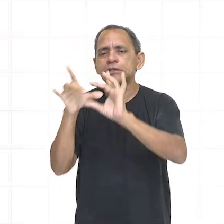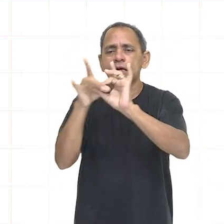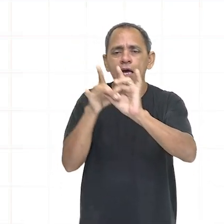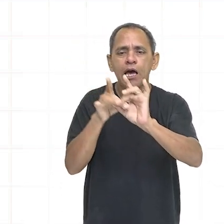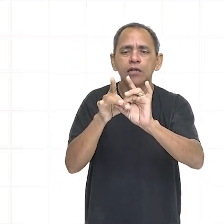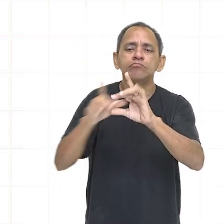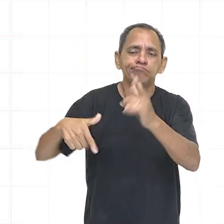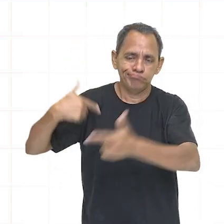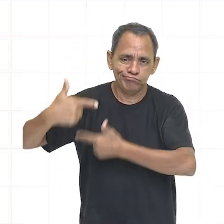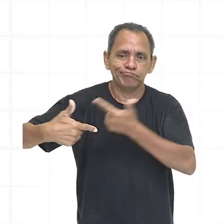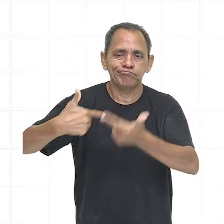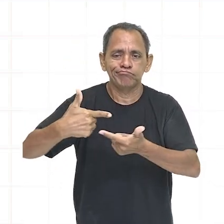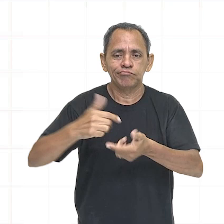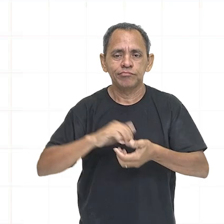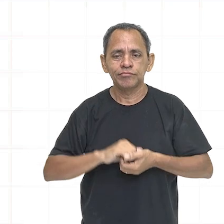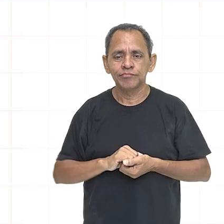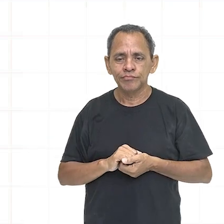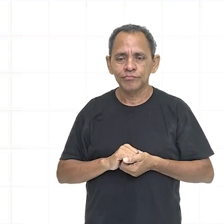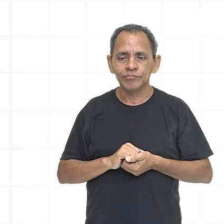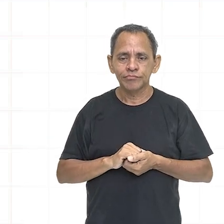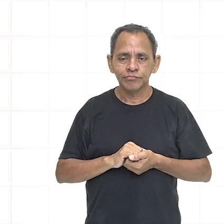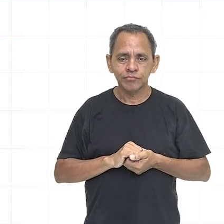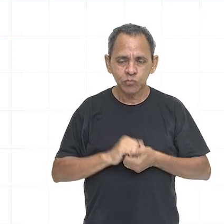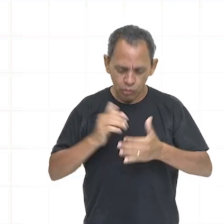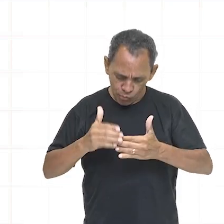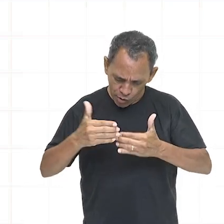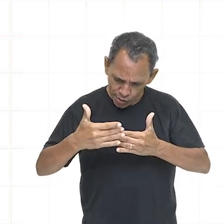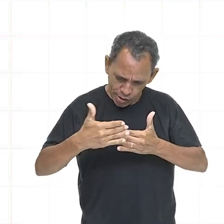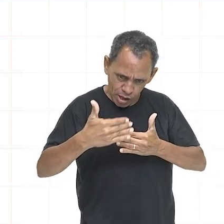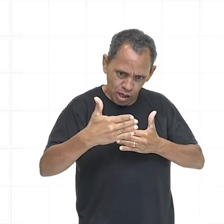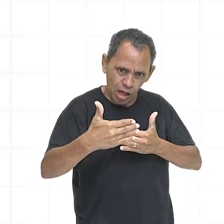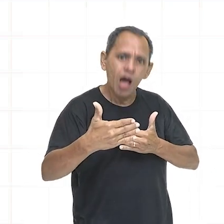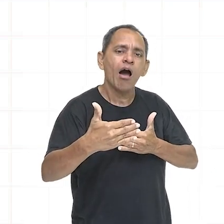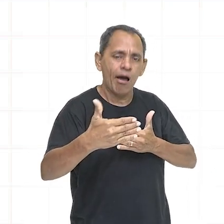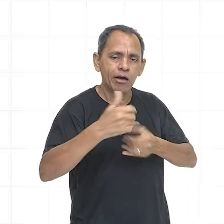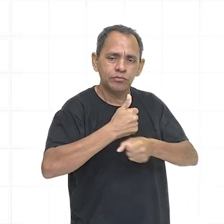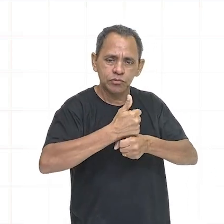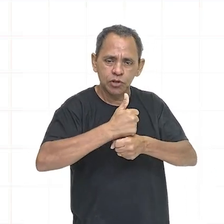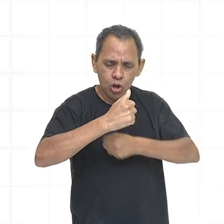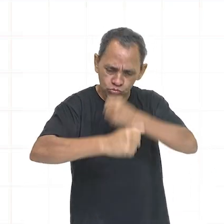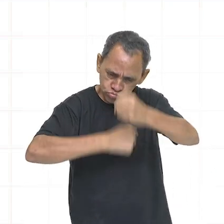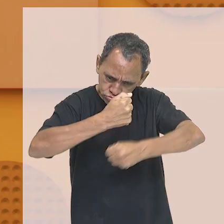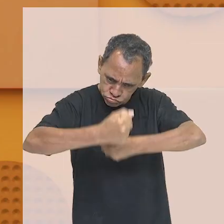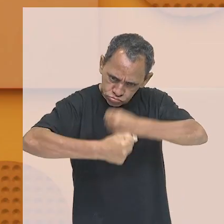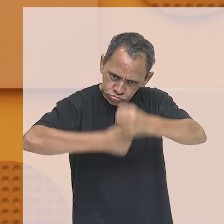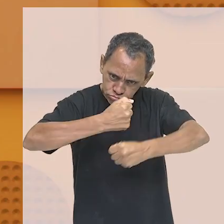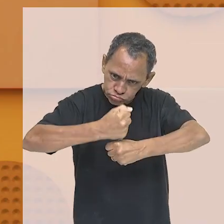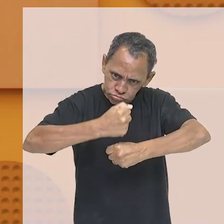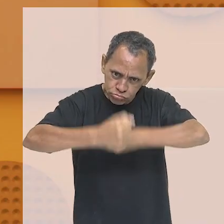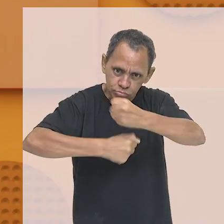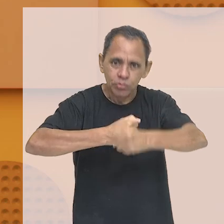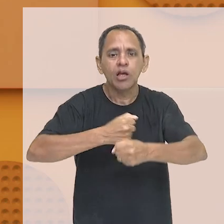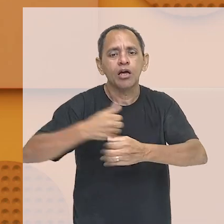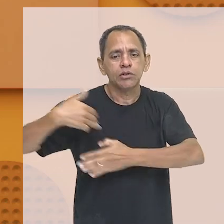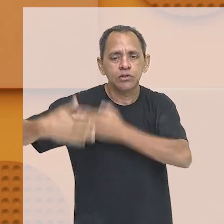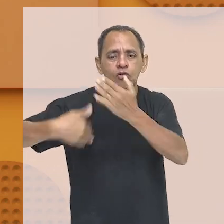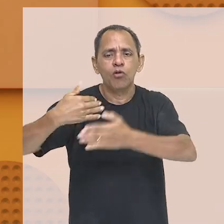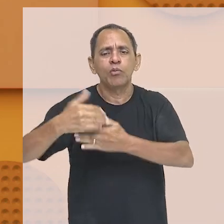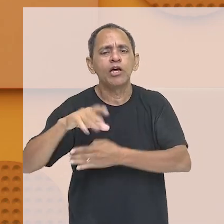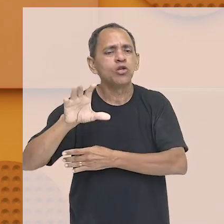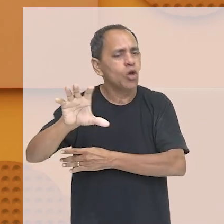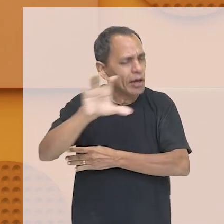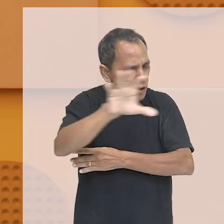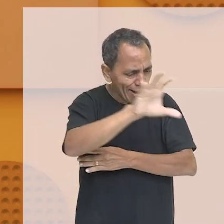ok? Então, com o passar dos anos, foram se desenvolvendo cada vez mais, né? E hoje, cada região,